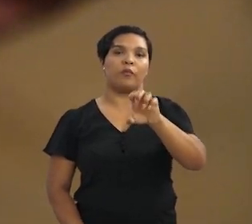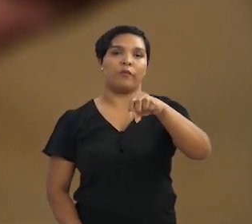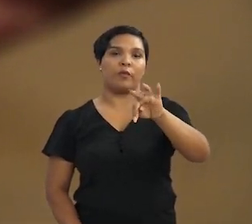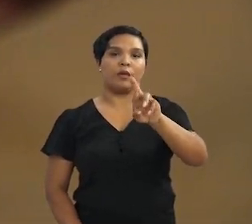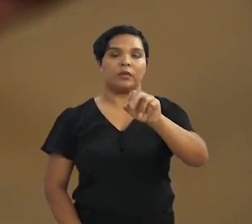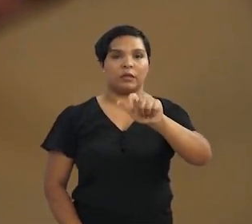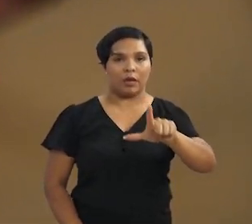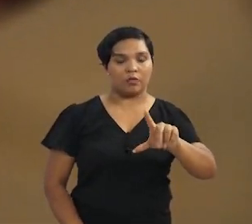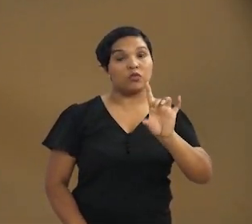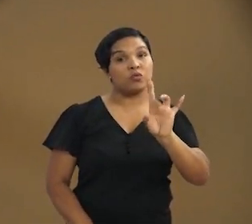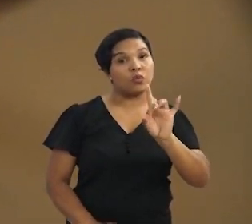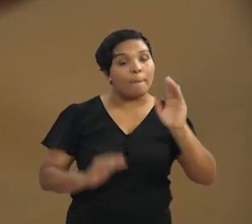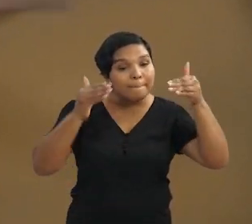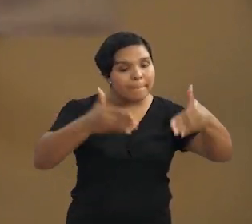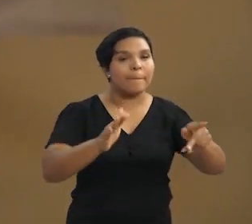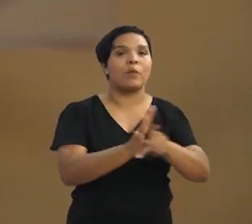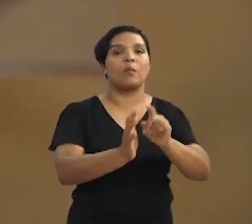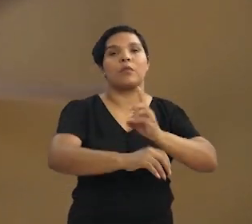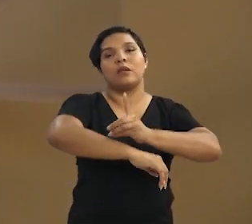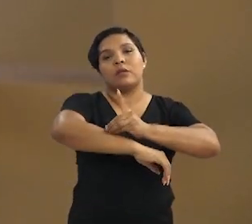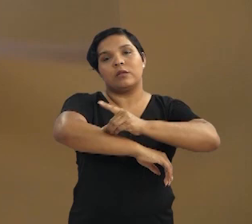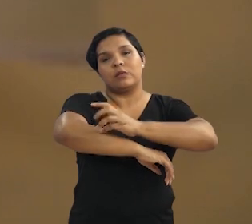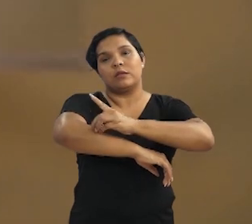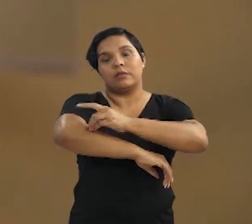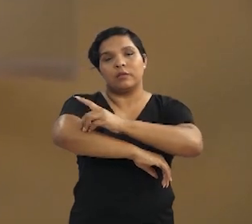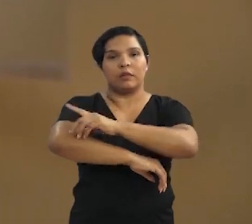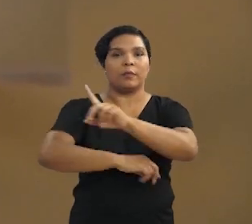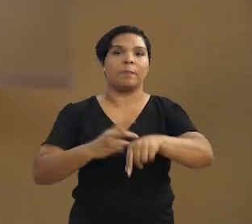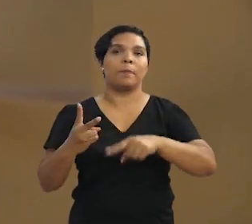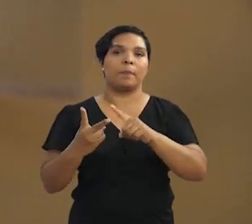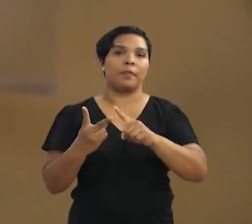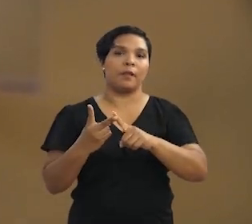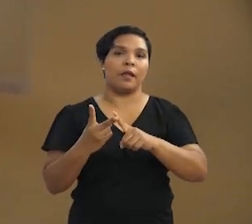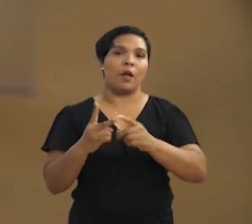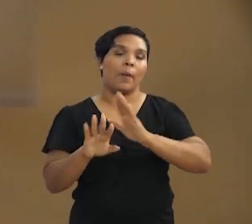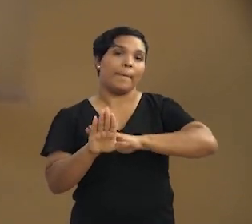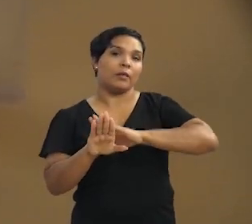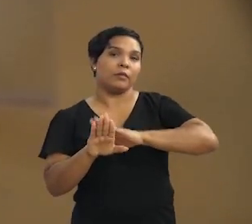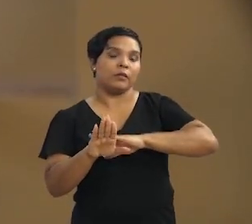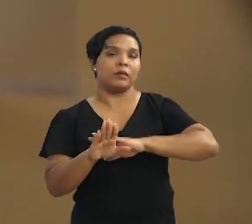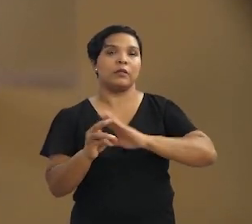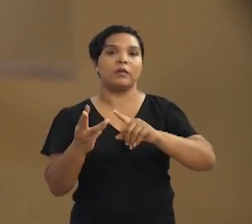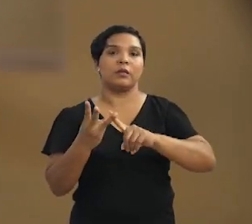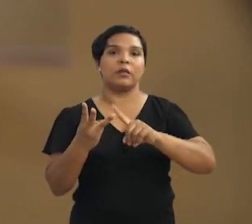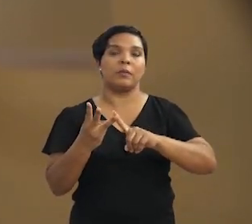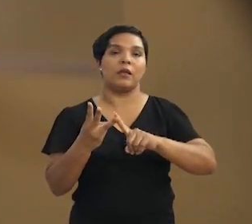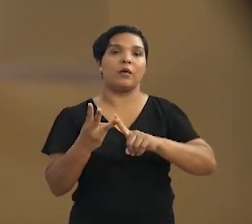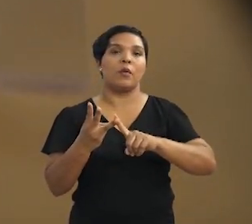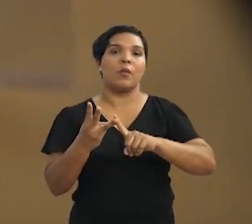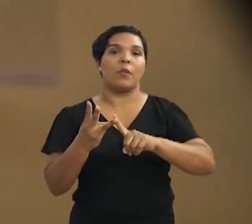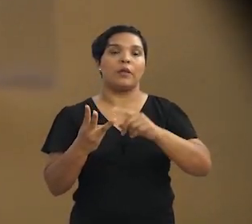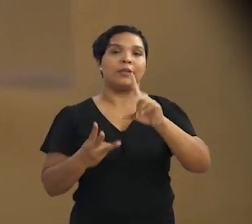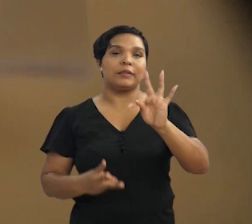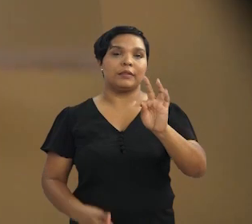ver essa quilha aqui, que só tem em dinossauros. A présiga apófice, apontada para a parte posterior da vértebra. E o